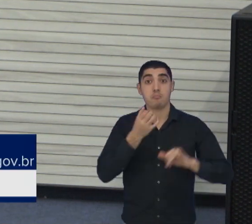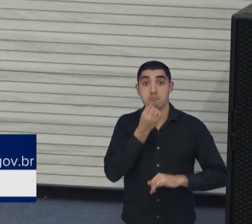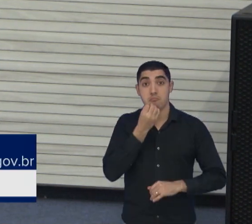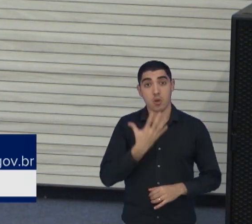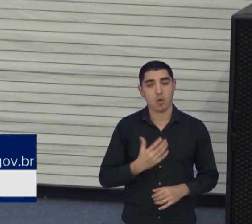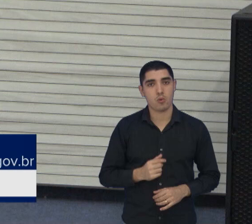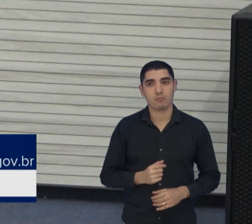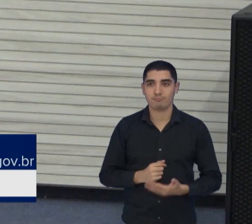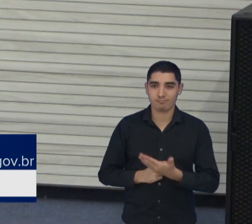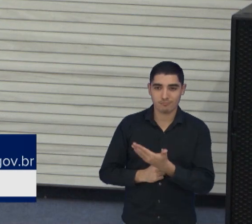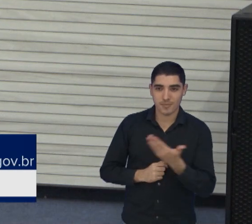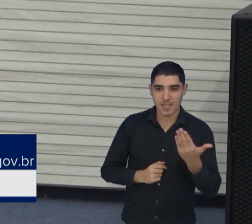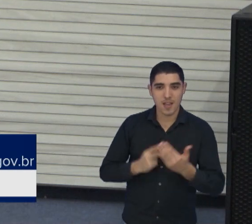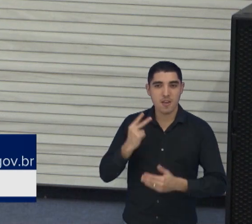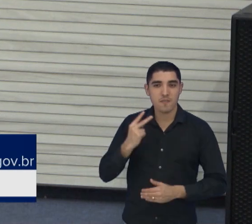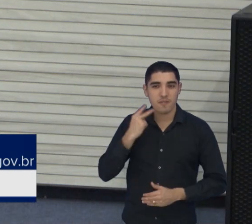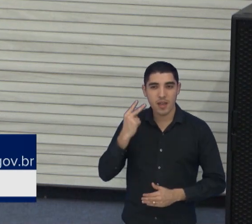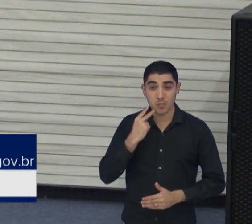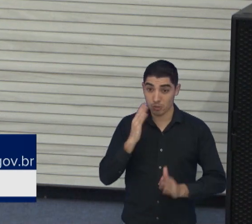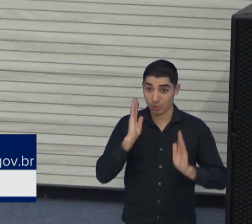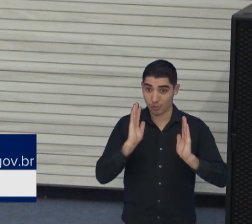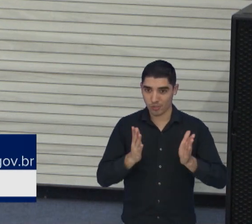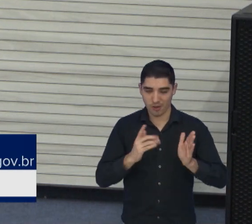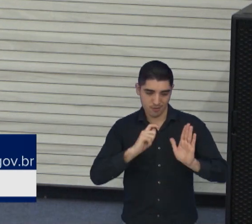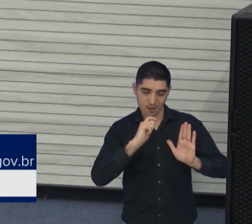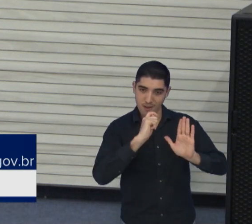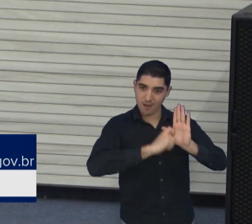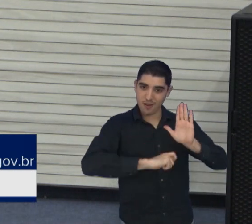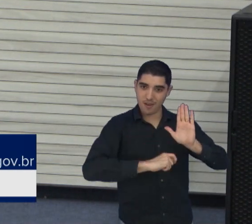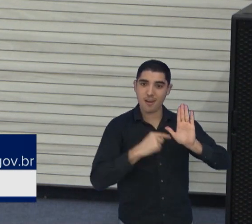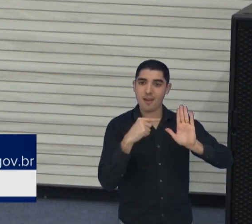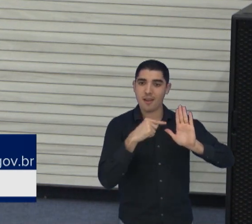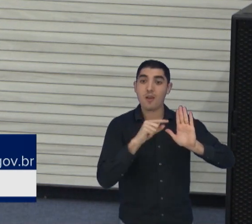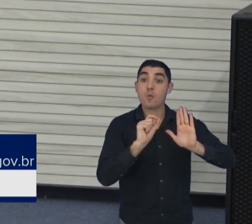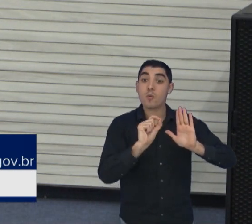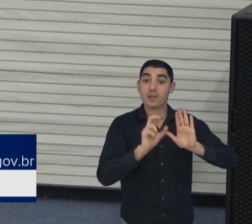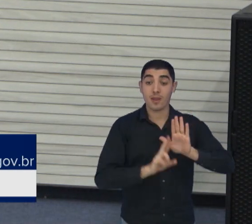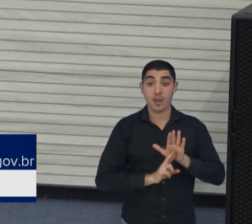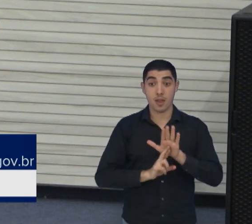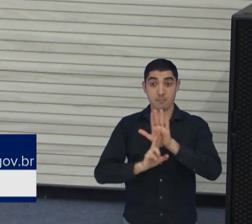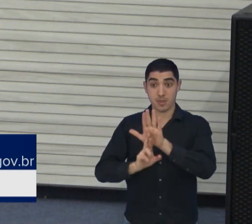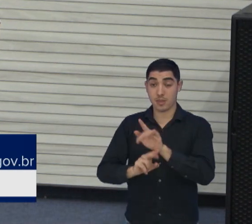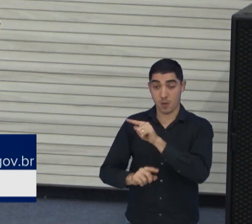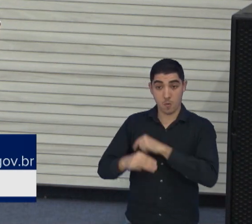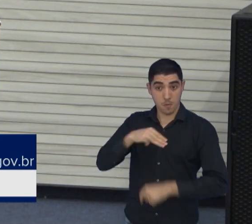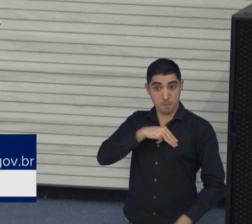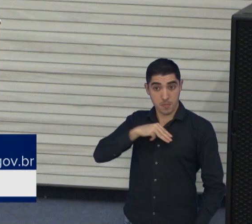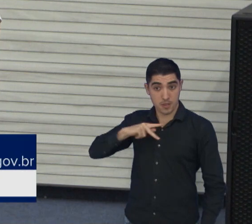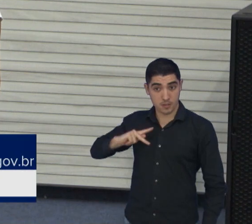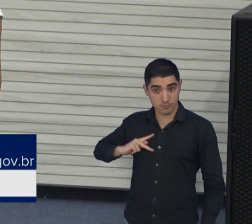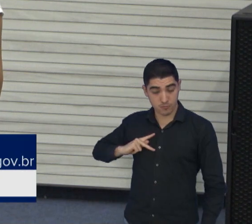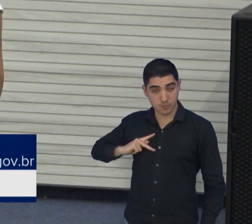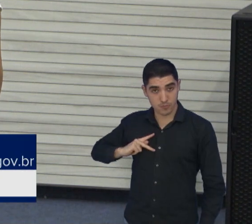aos vereadores que assinaram a representação para o Ministério Público do Trabalho